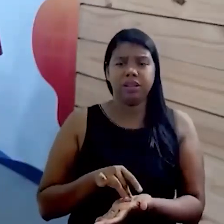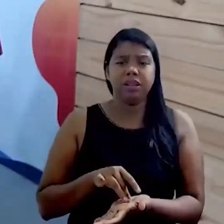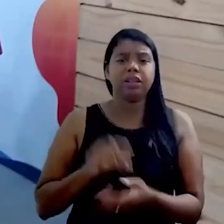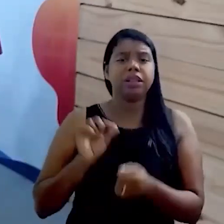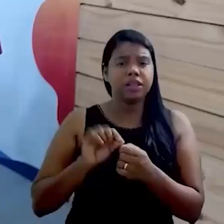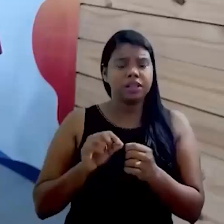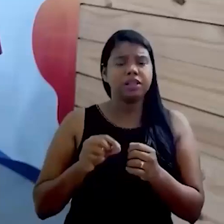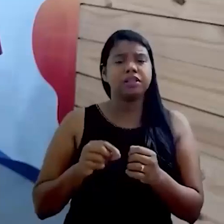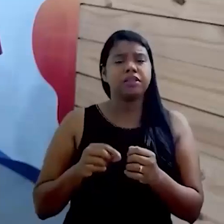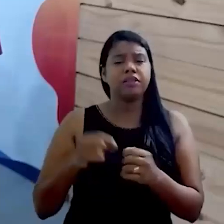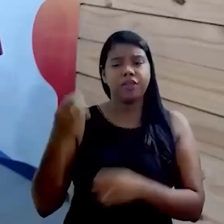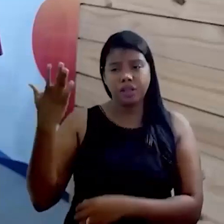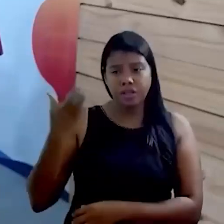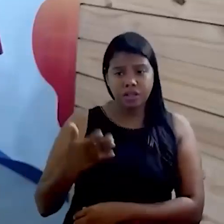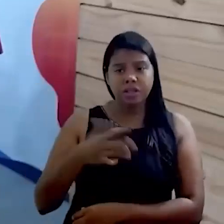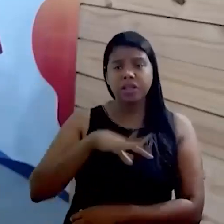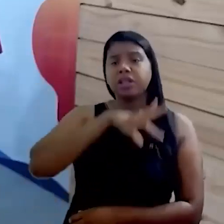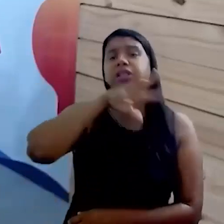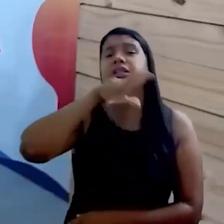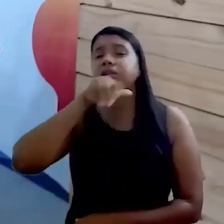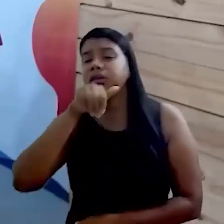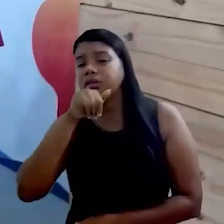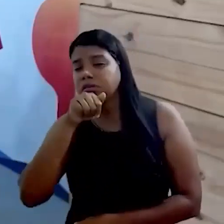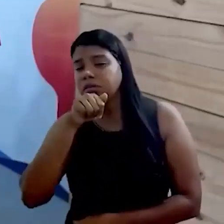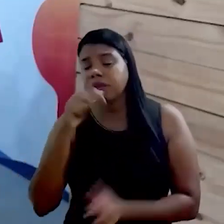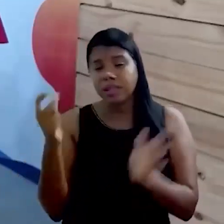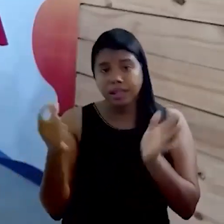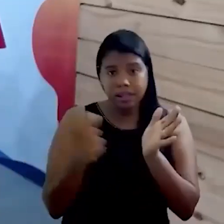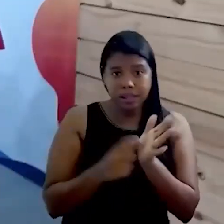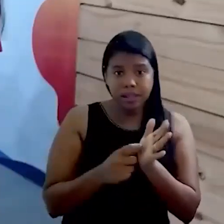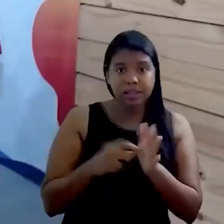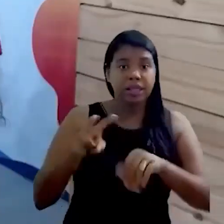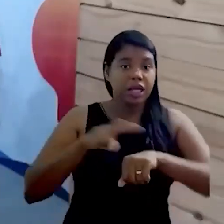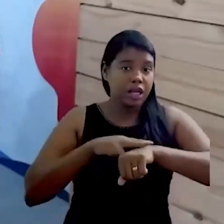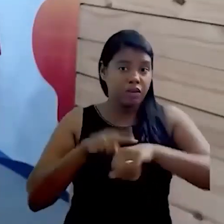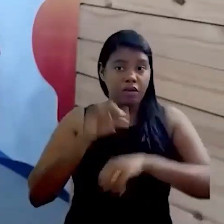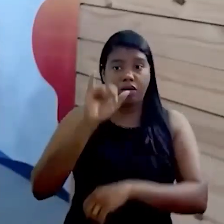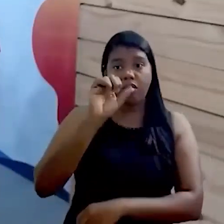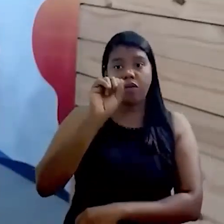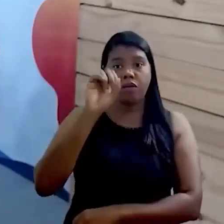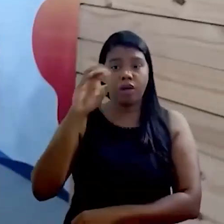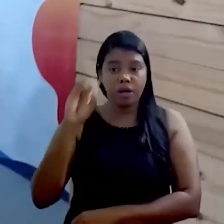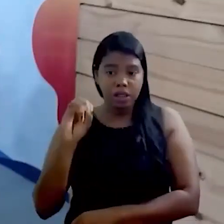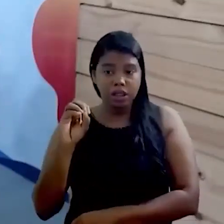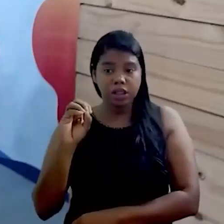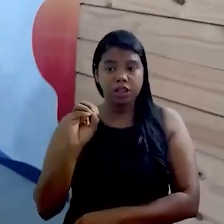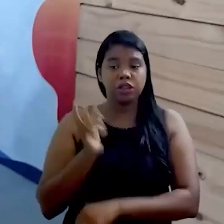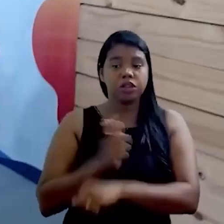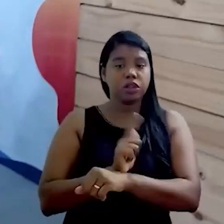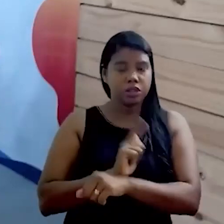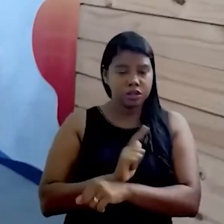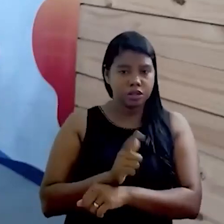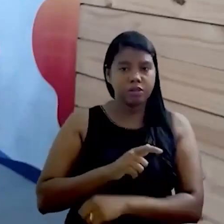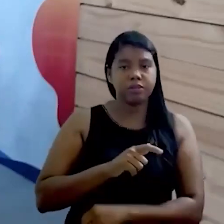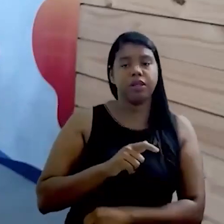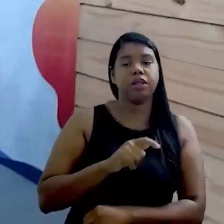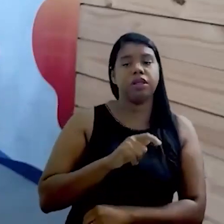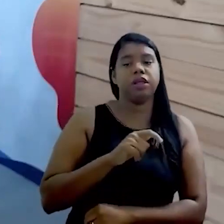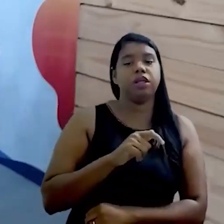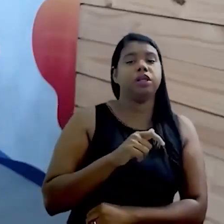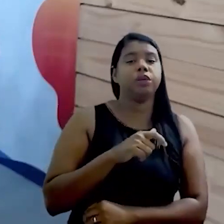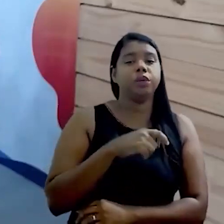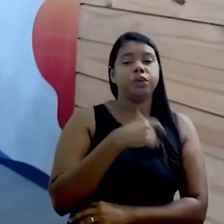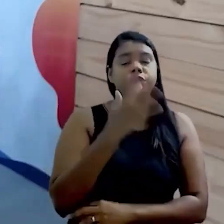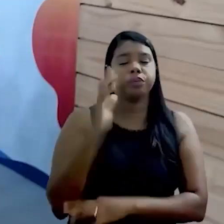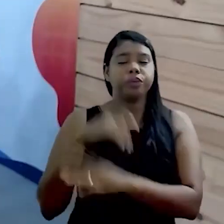não faz, tem selo verde, se tem alguma ISO 14001, por exemplo, né? Que é o Sistema de Gerenciamento Ambiental. Então, assim,